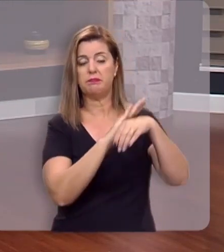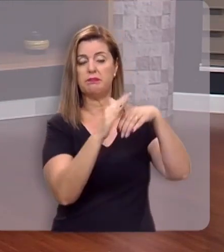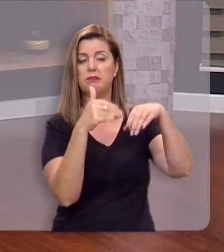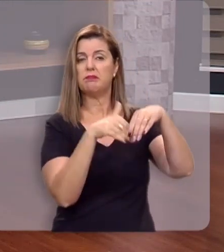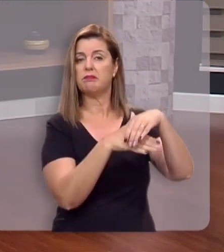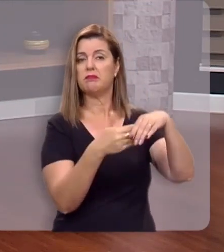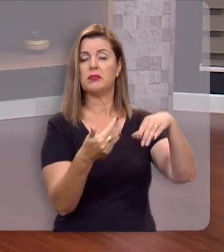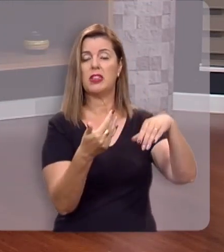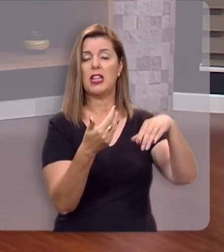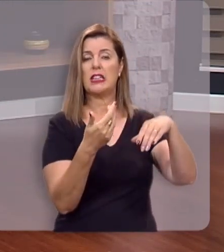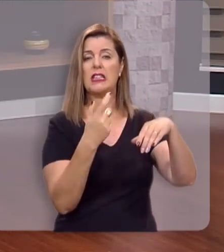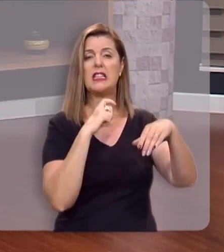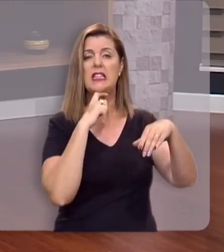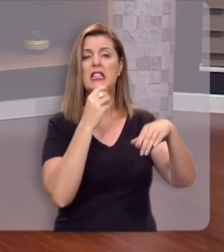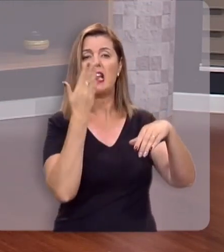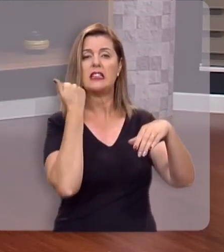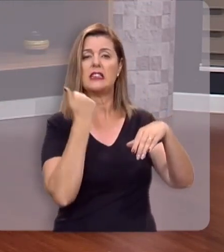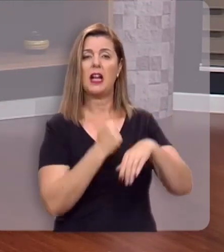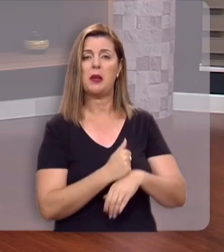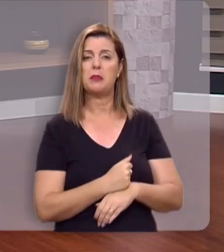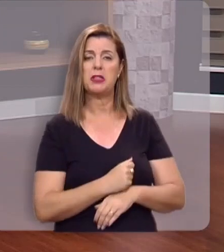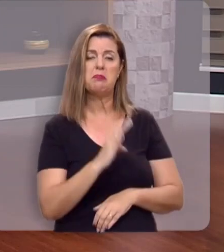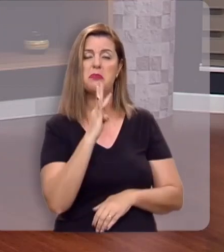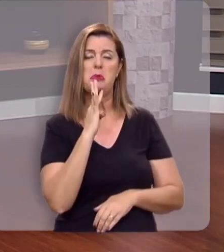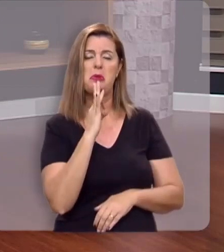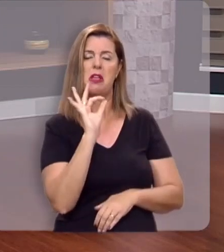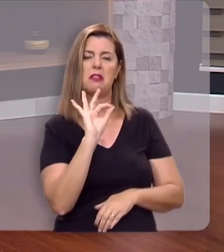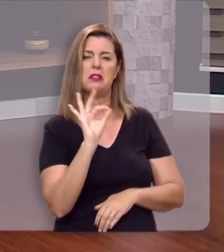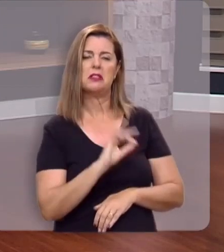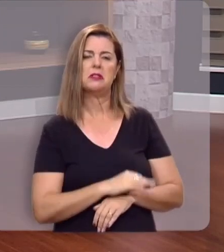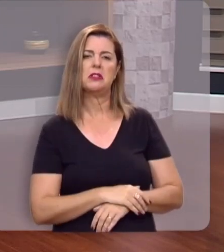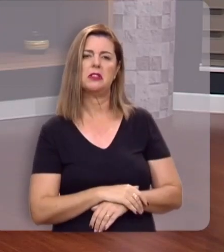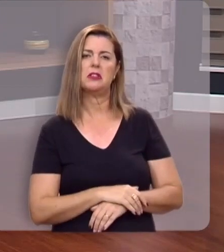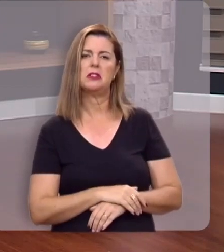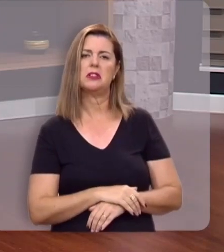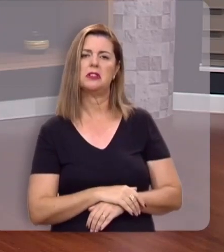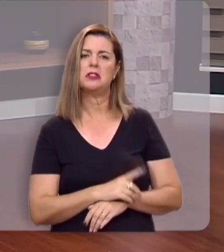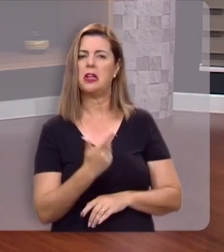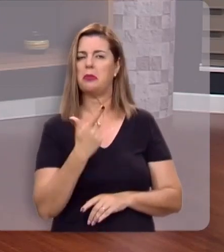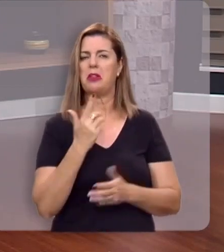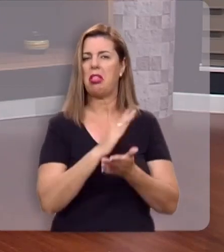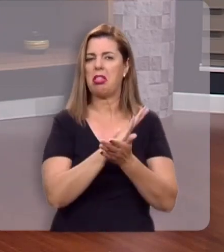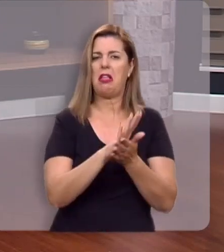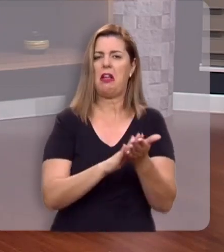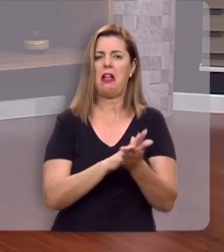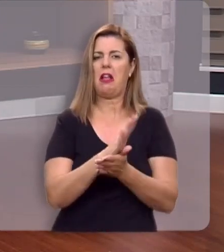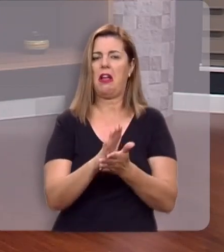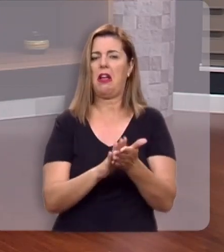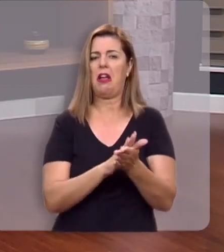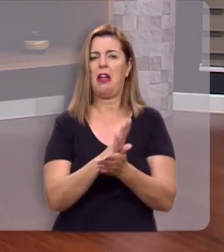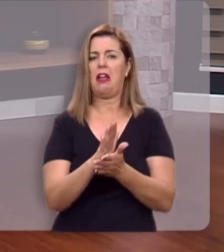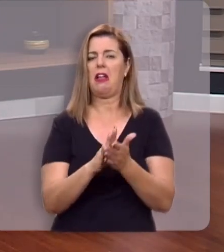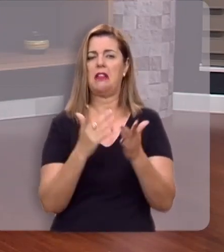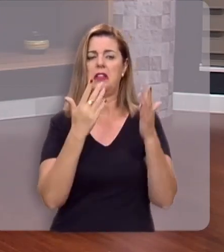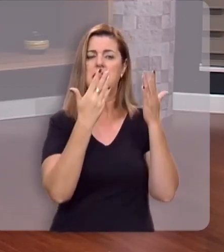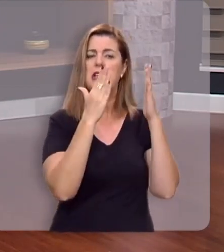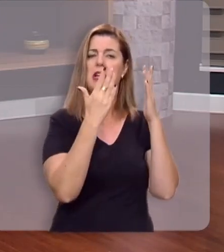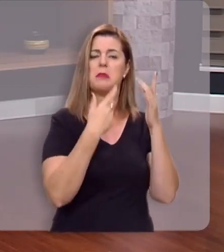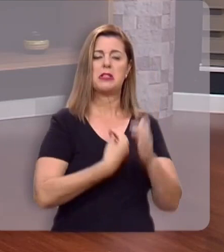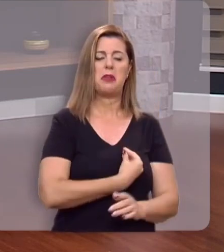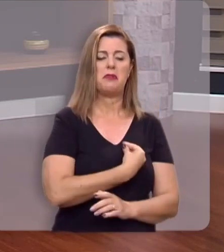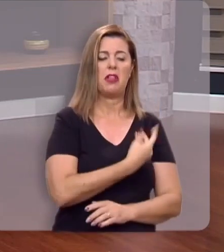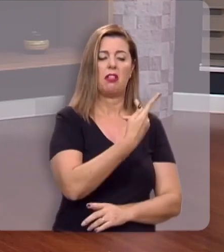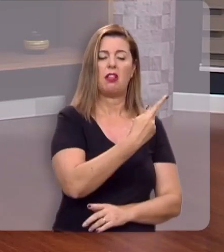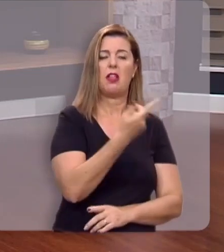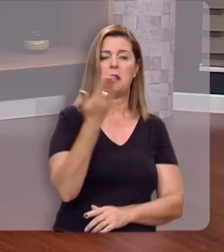sepultados como indigentes, sepultura rasa, sem qualquer cortejo, sem qualquer